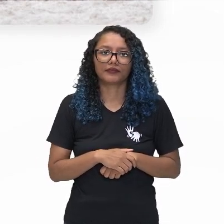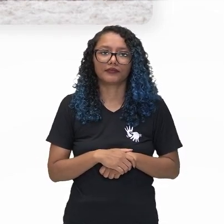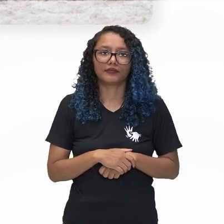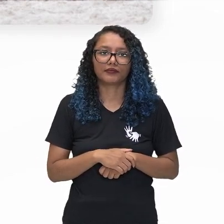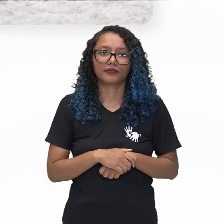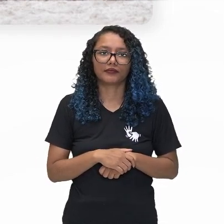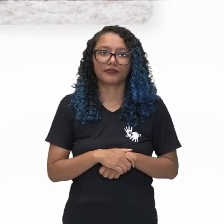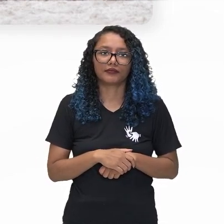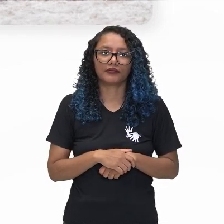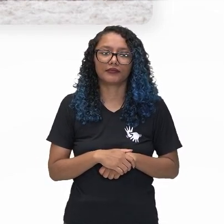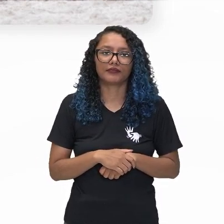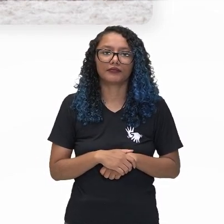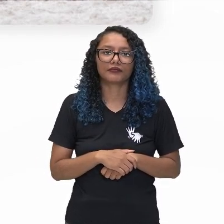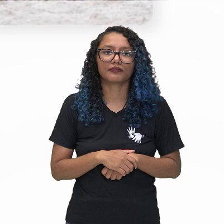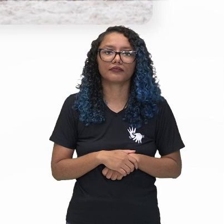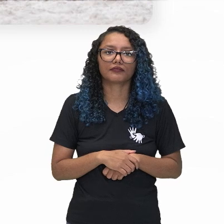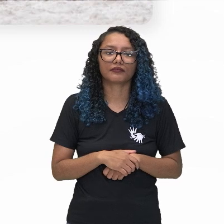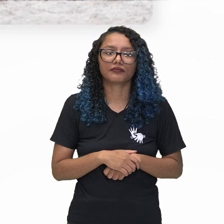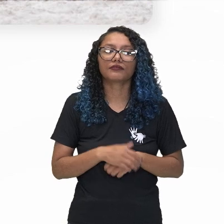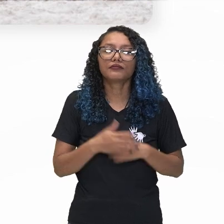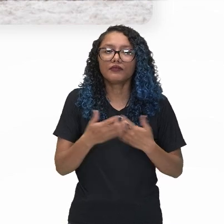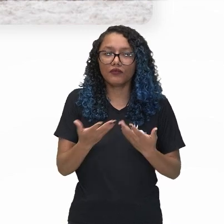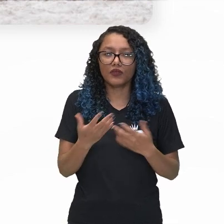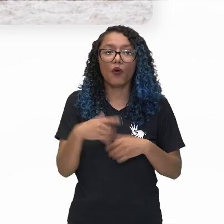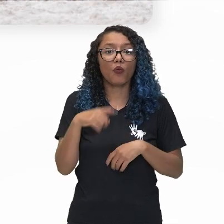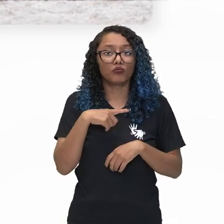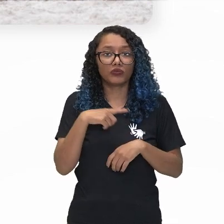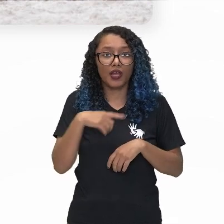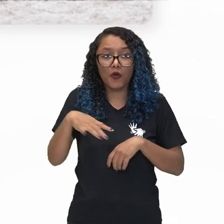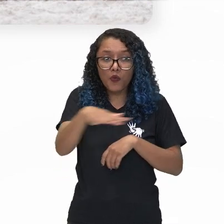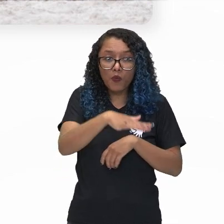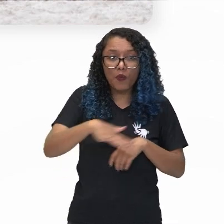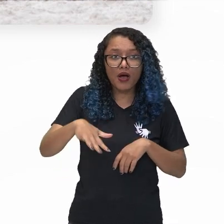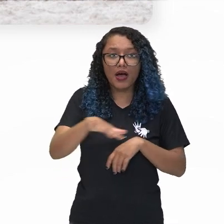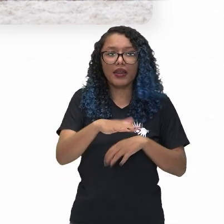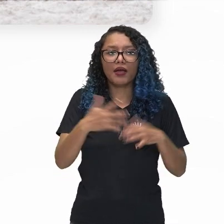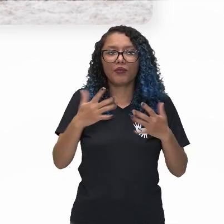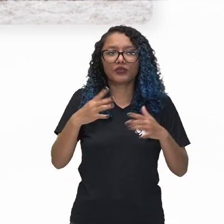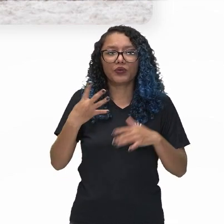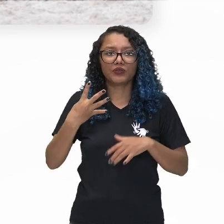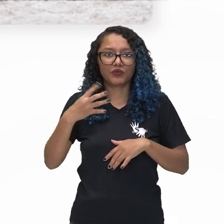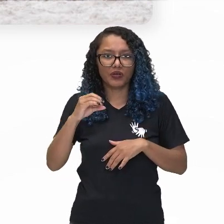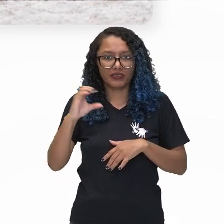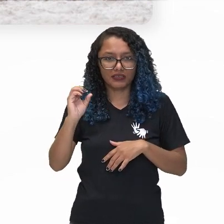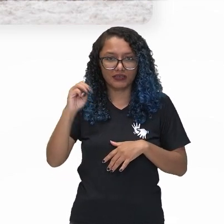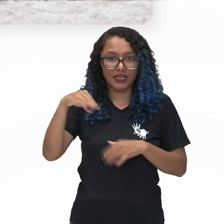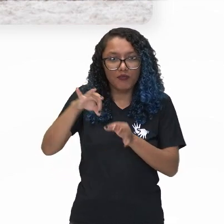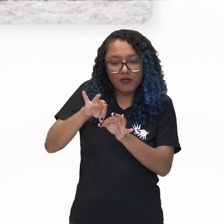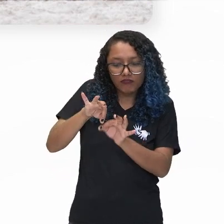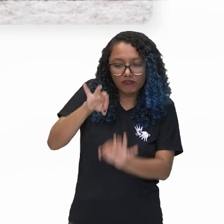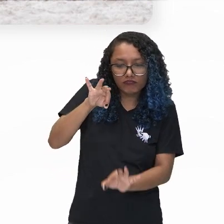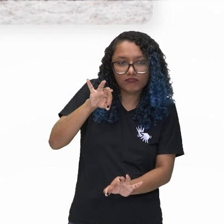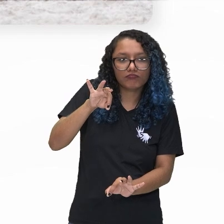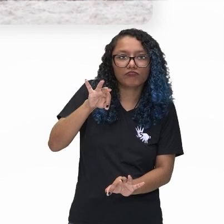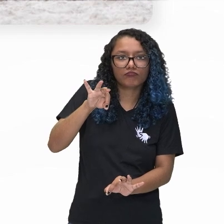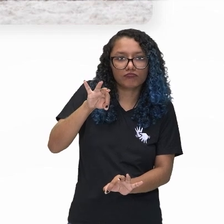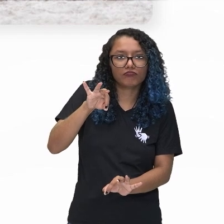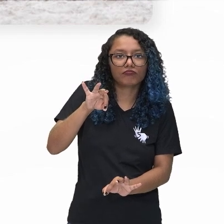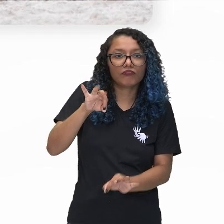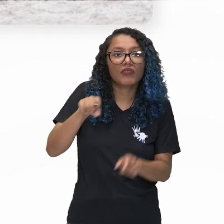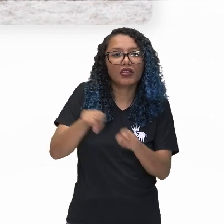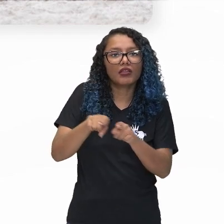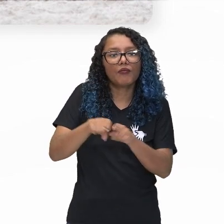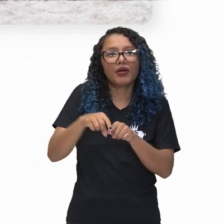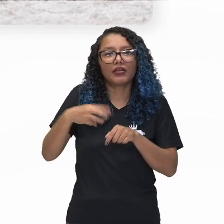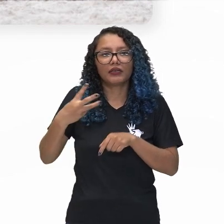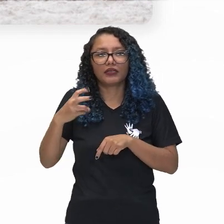Então pratica-se num campo com no mínimo 40 centímetros de profundidade e entre 35